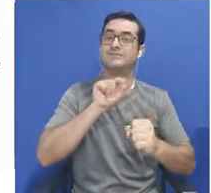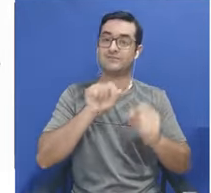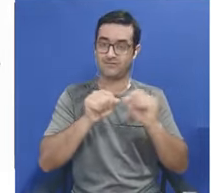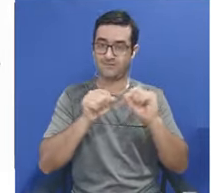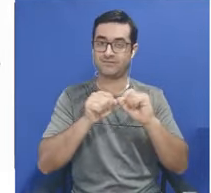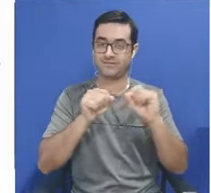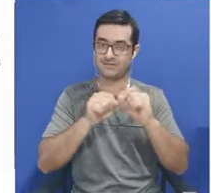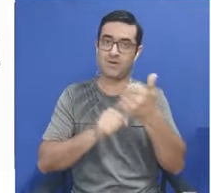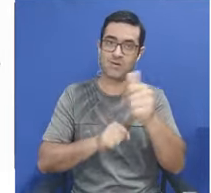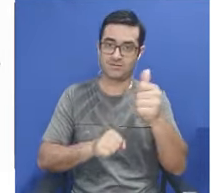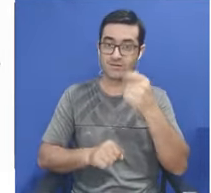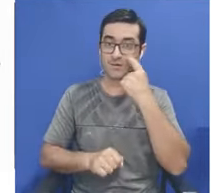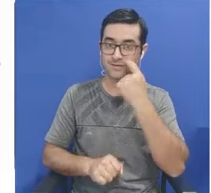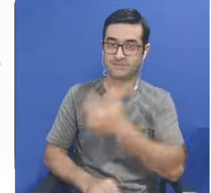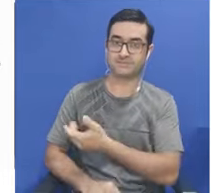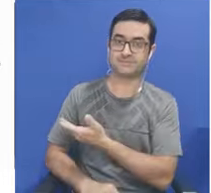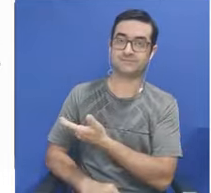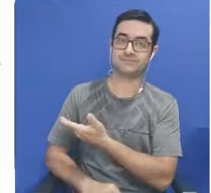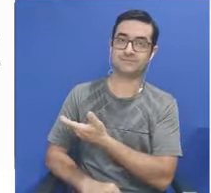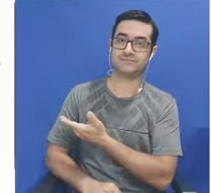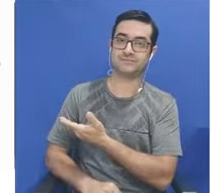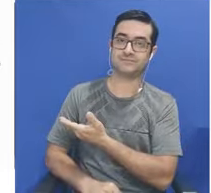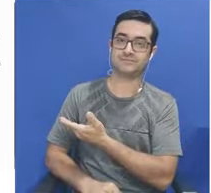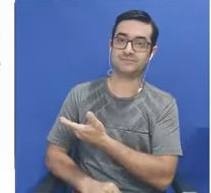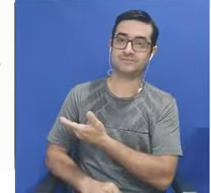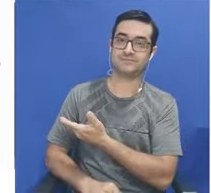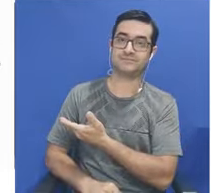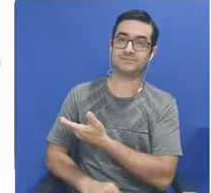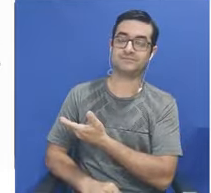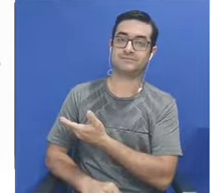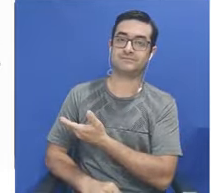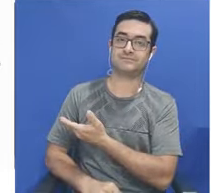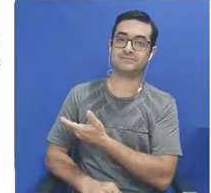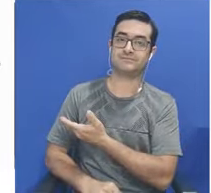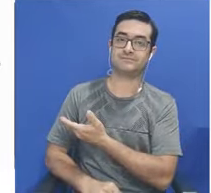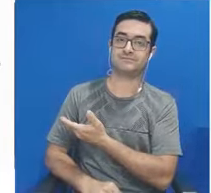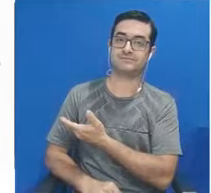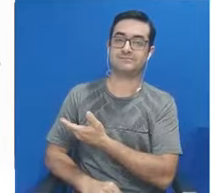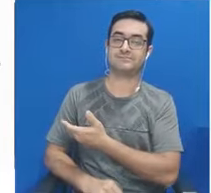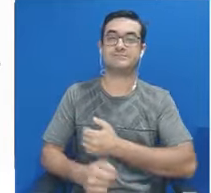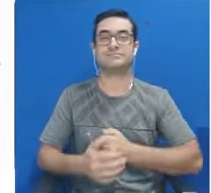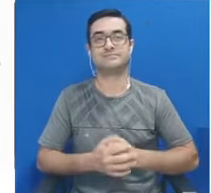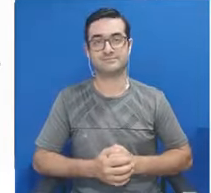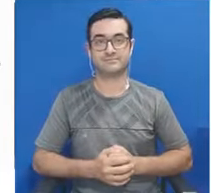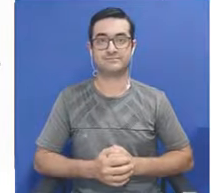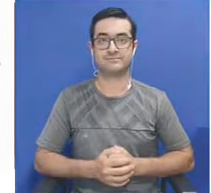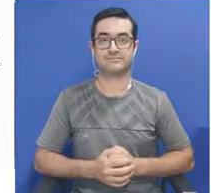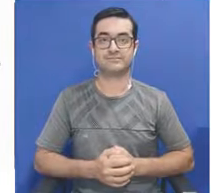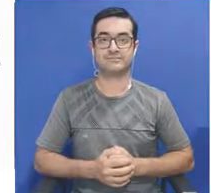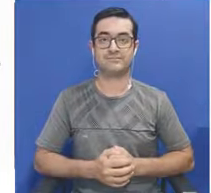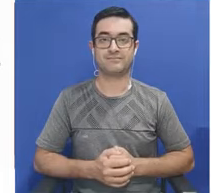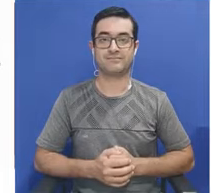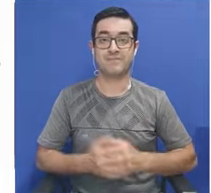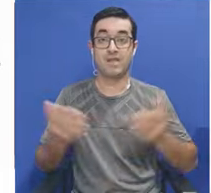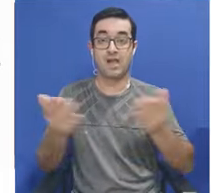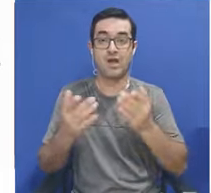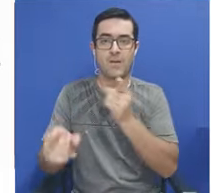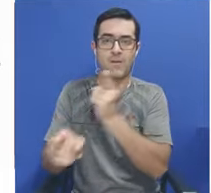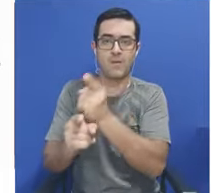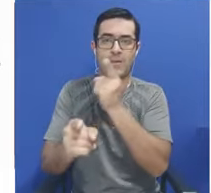E aqui, 10,4. Então, agora eu cheguei nas massas de cada substância. Tranquilo? Só